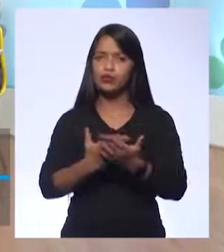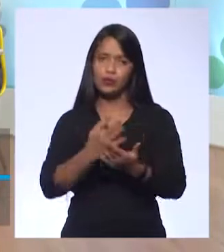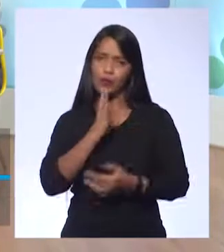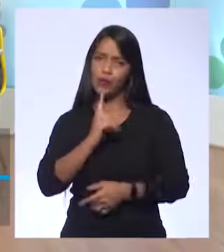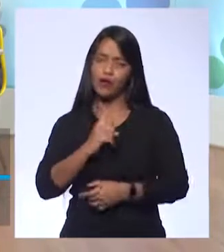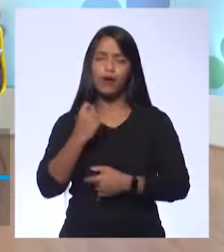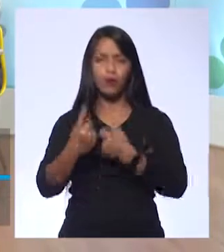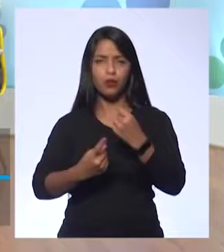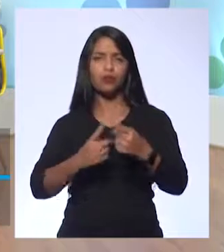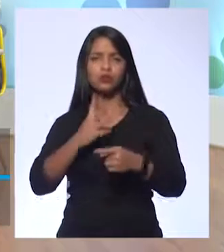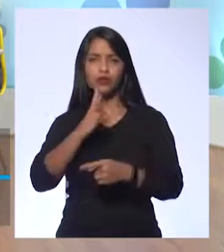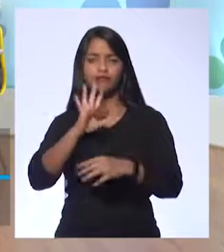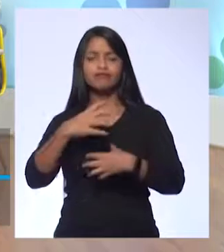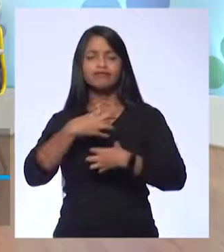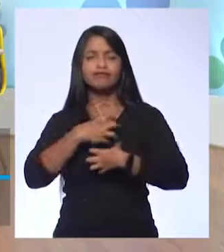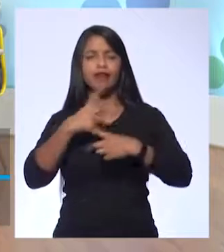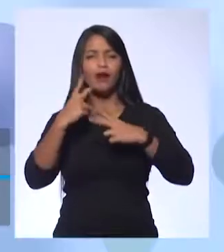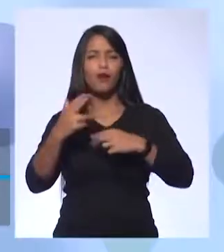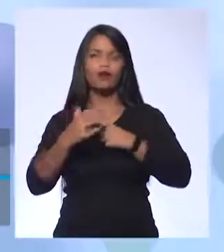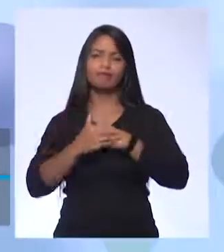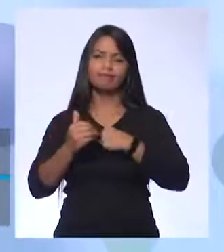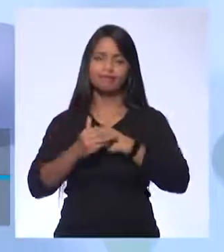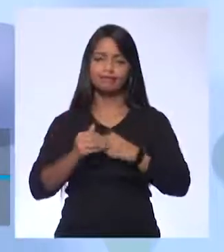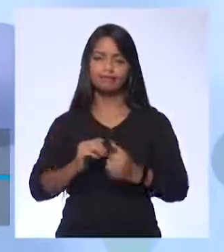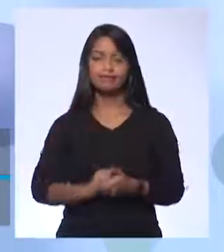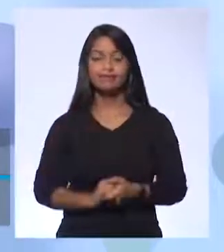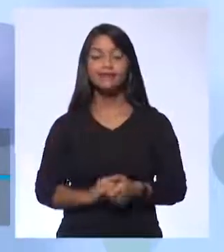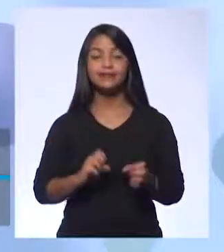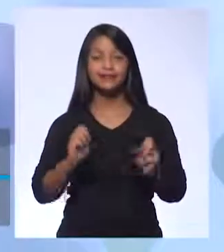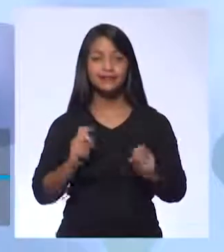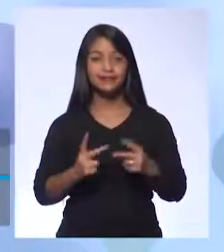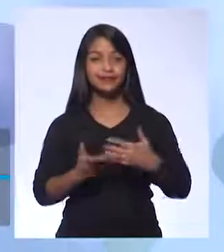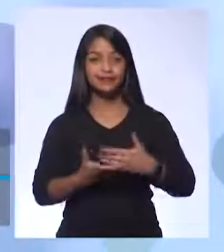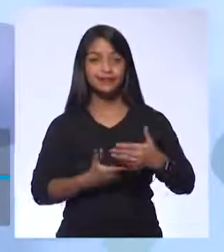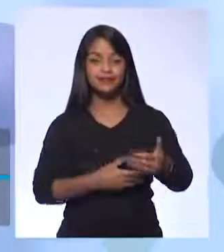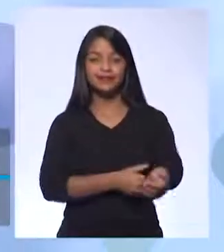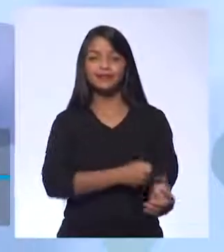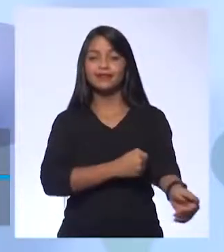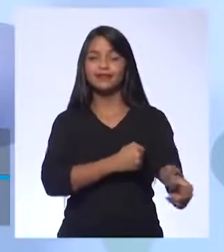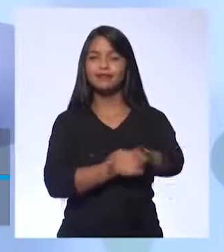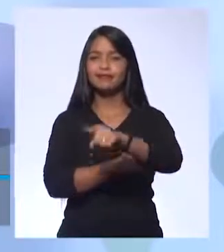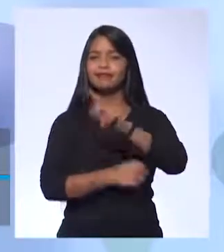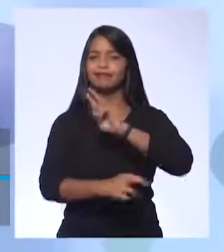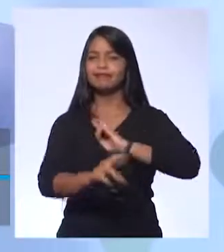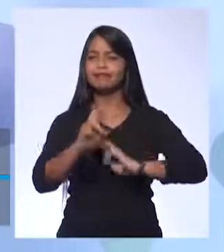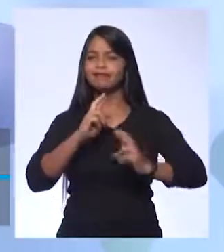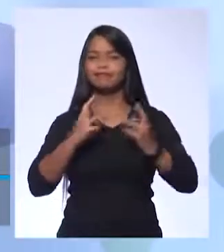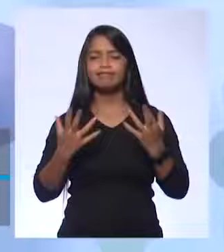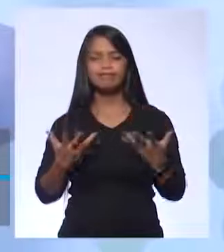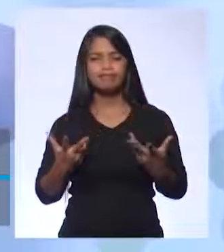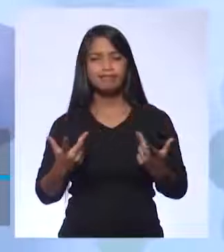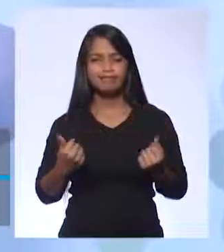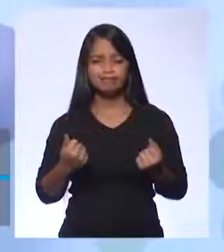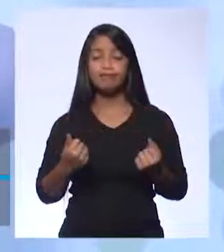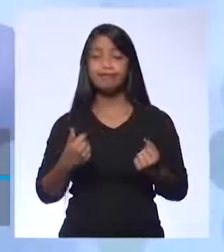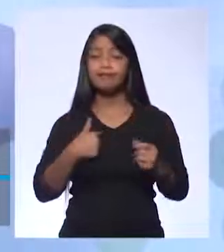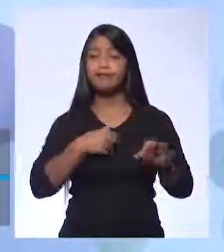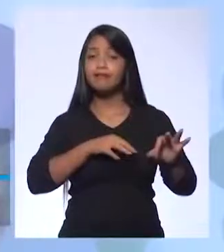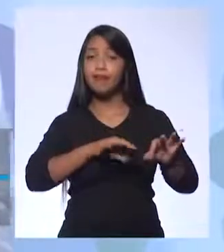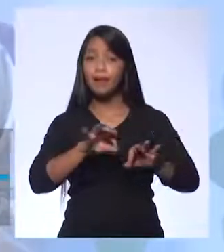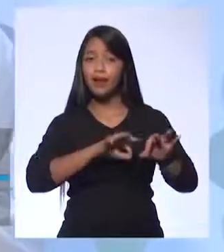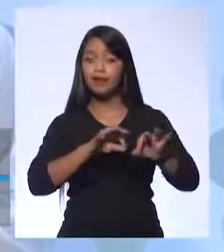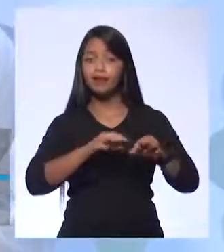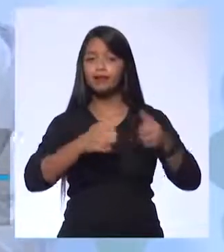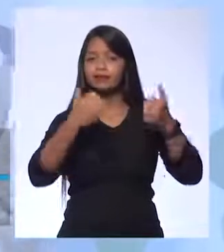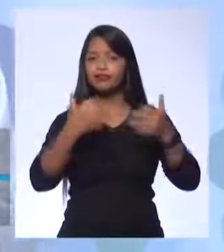acolhido. Muito bem, gente, então vamos lá. Maravilhosas as respostas de vocês, tá? Eu preparei uma pequena explicação